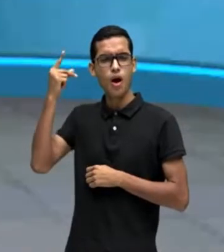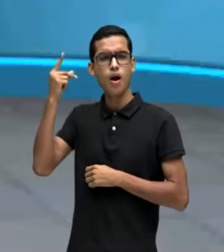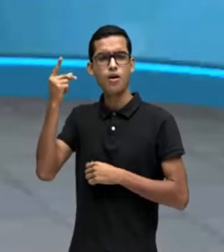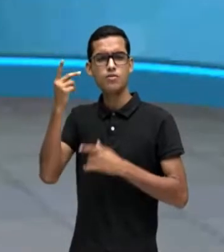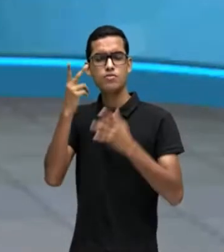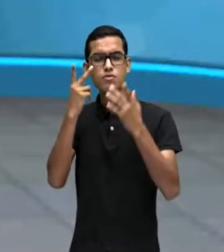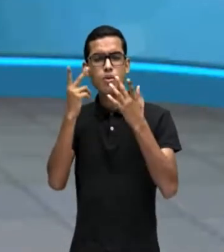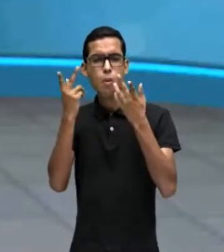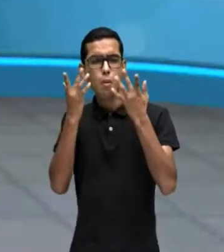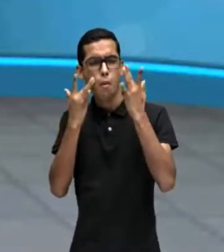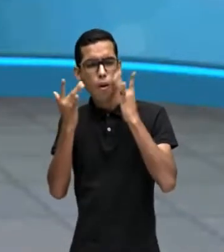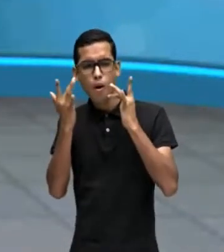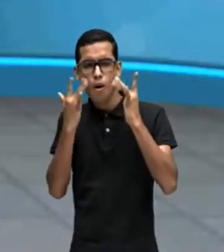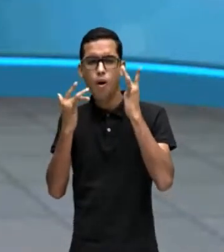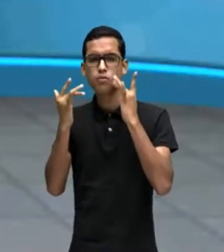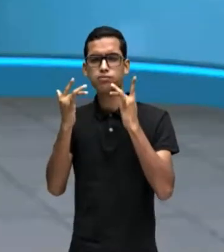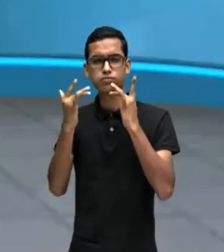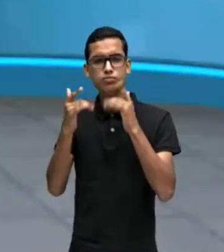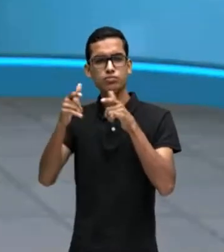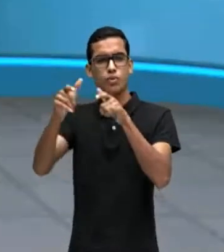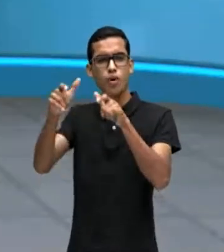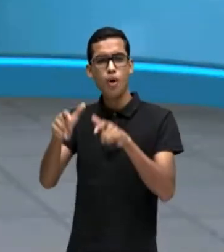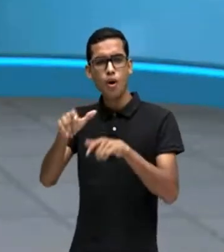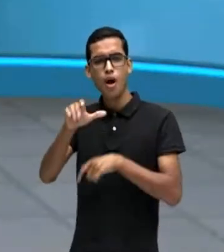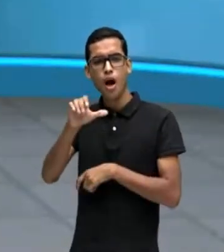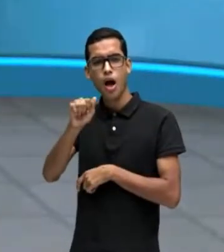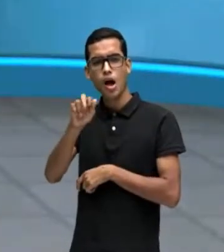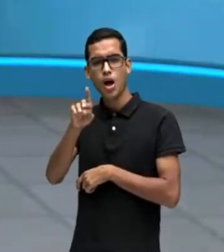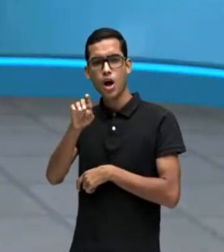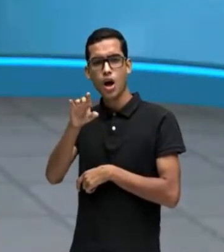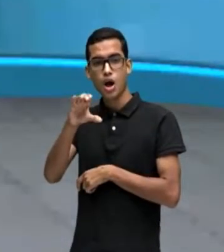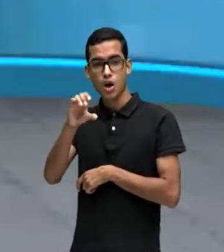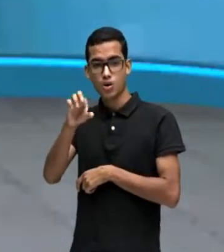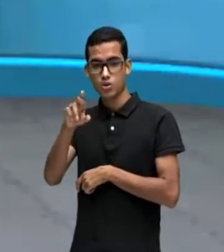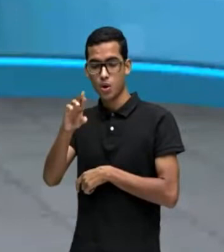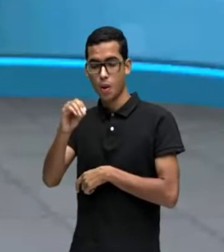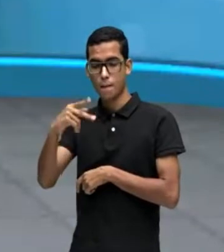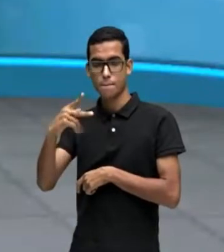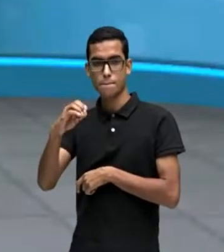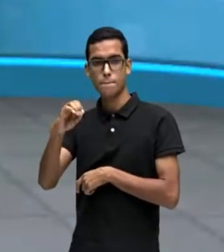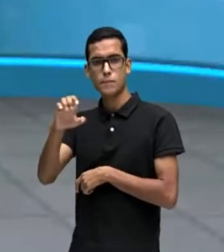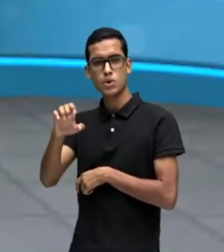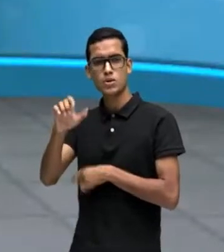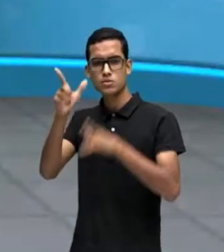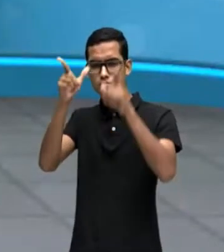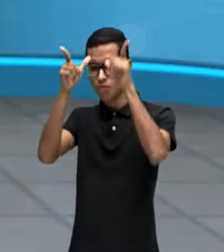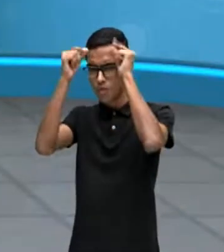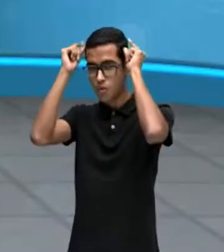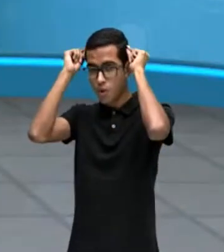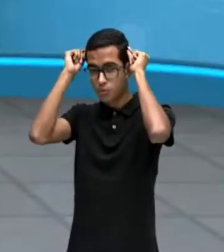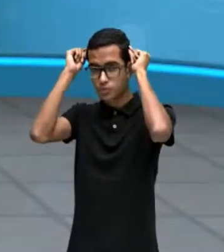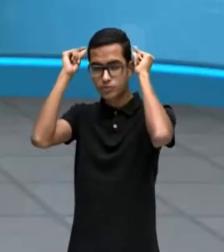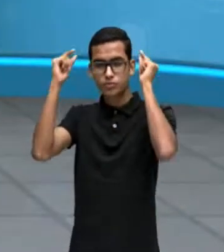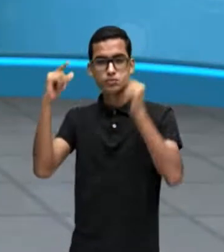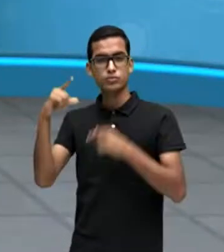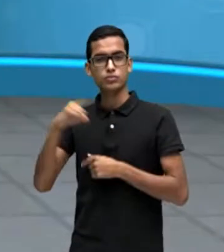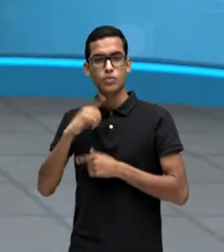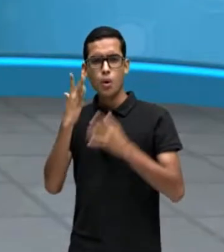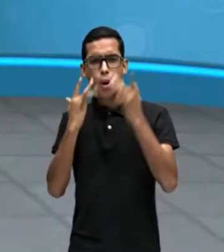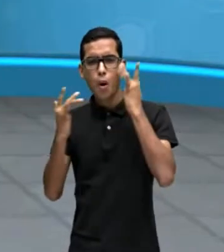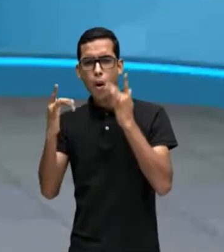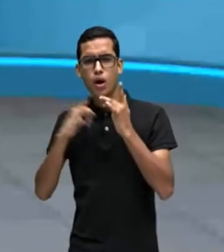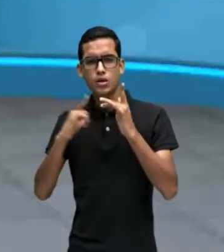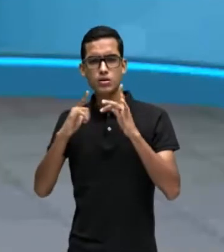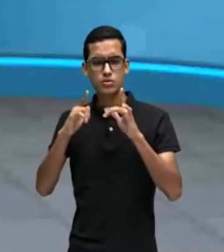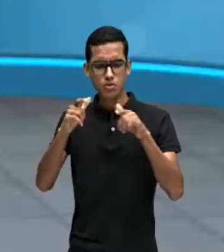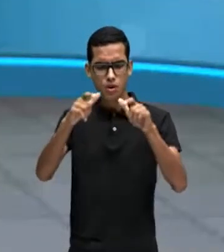grega. Então olha só, os teatros gregos, eles tinham esse formato, né? É como se a gente chama hoje ainda